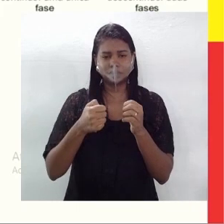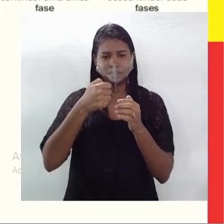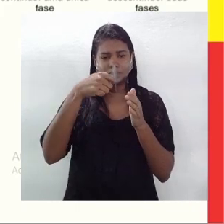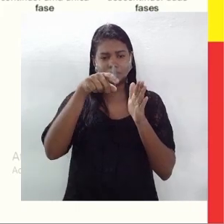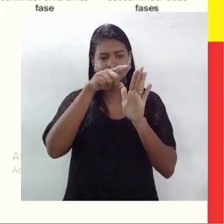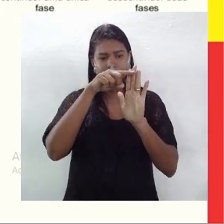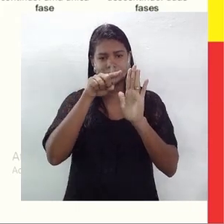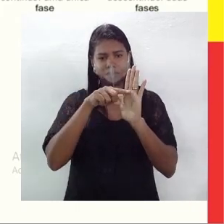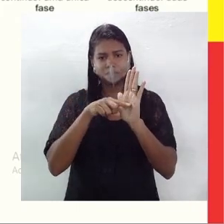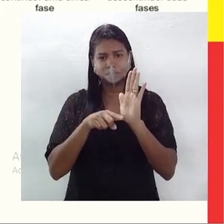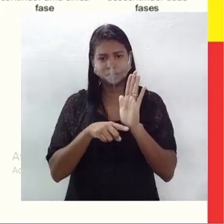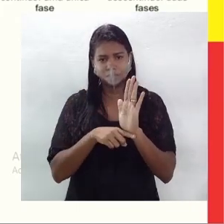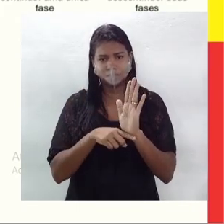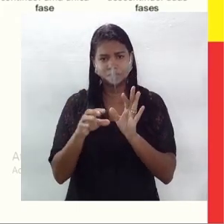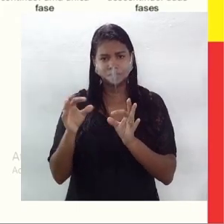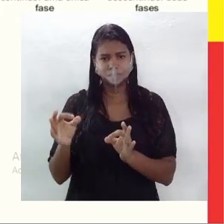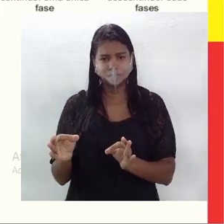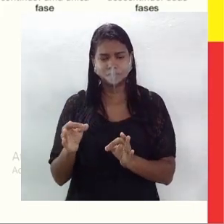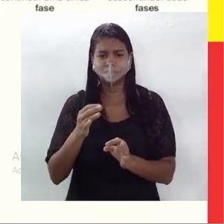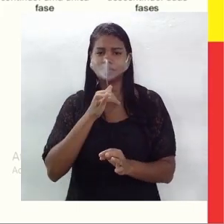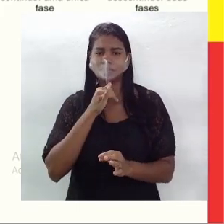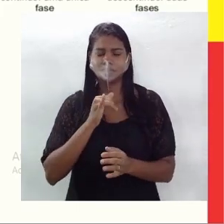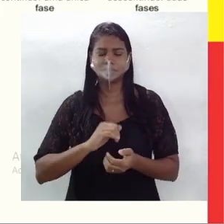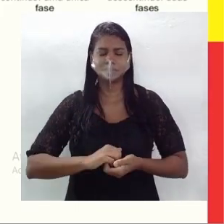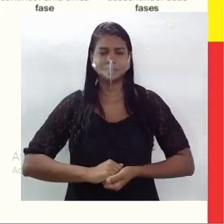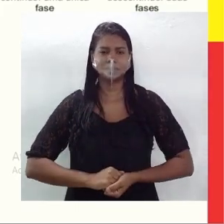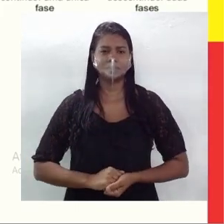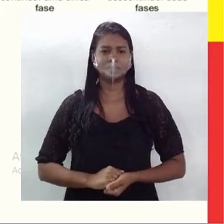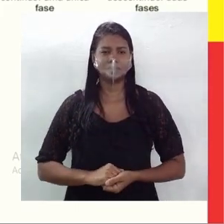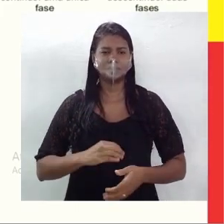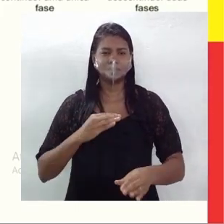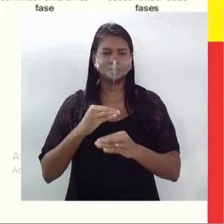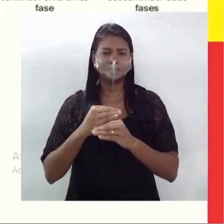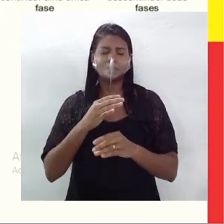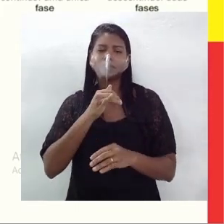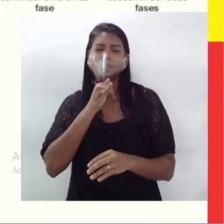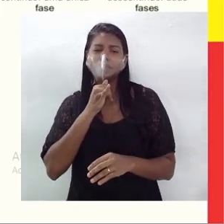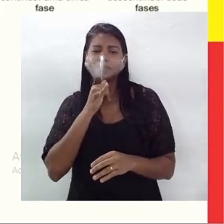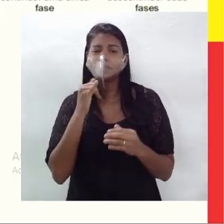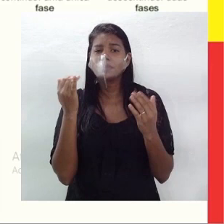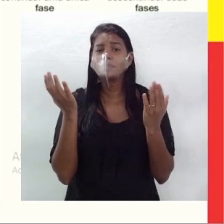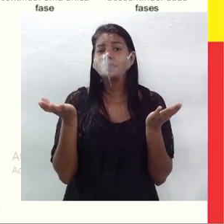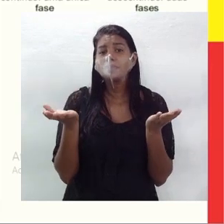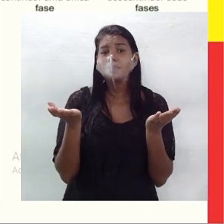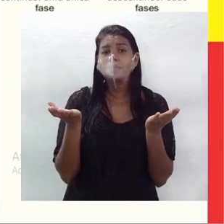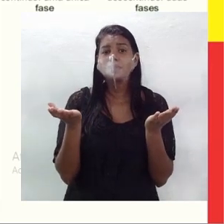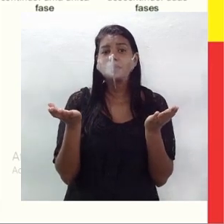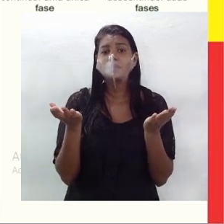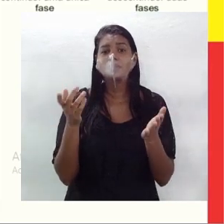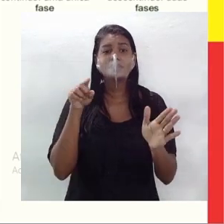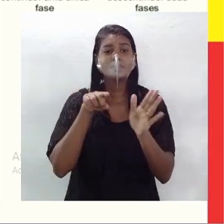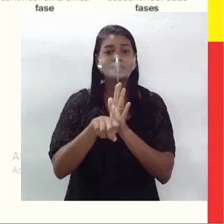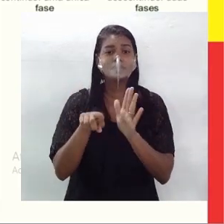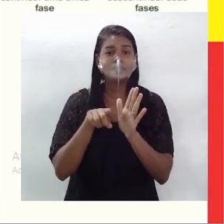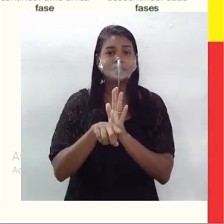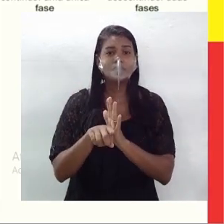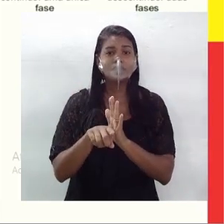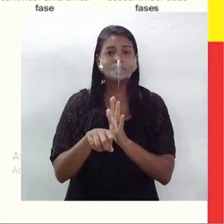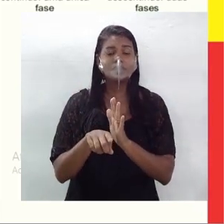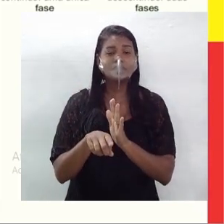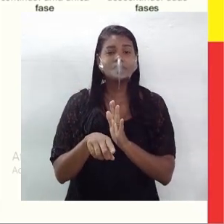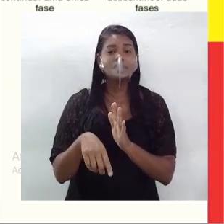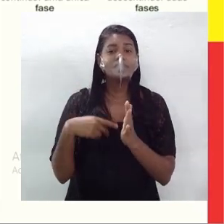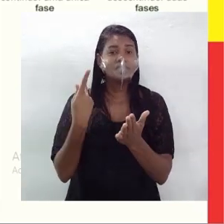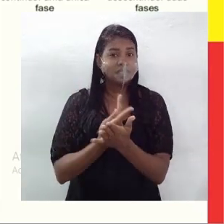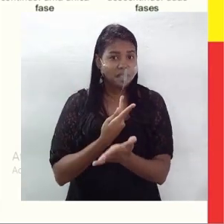classificação. É certo. Vejam bem, é certo quer dizer o quê? Qual é a alternativa que está incorreta